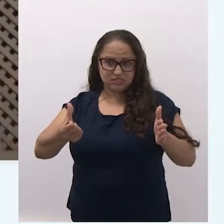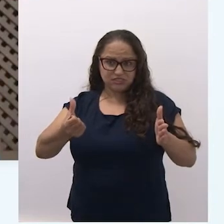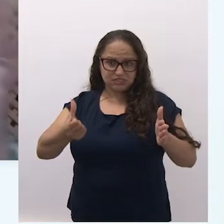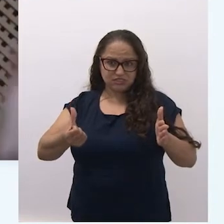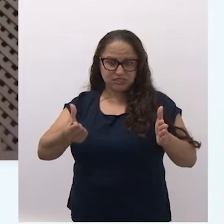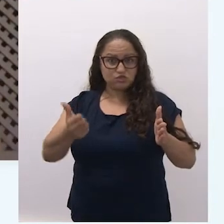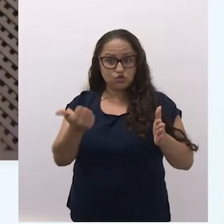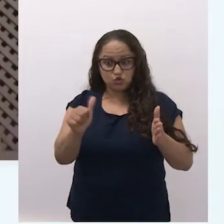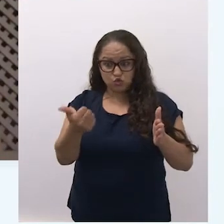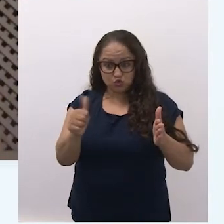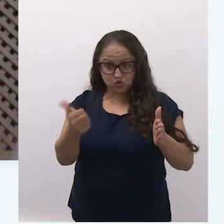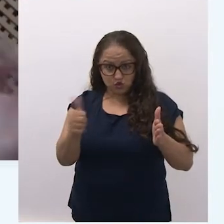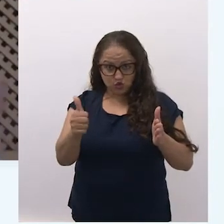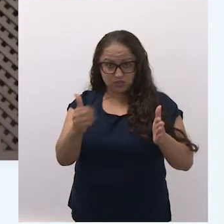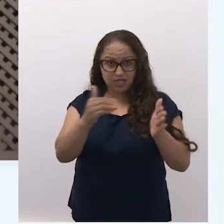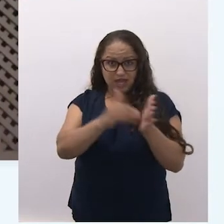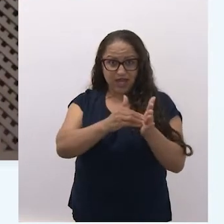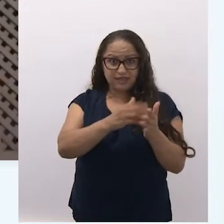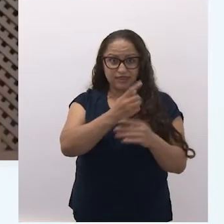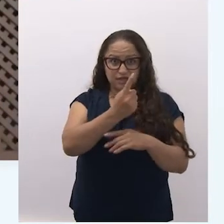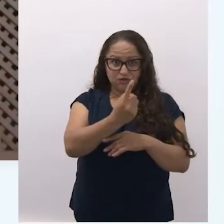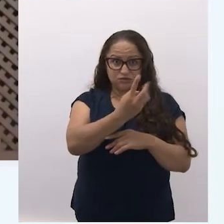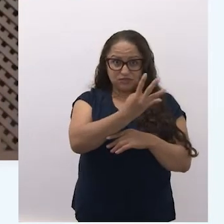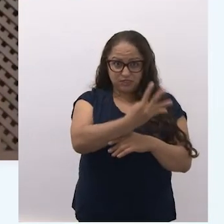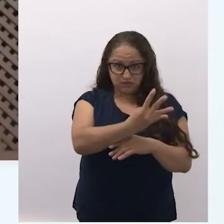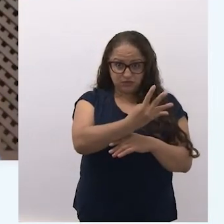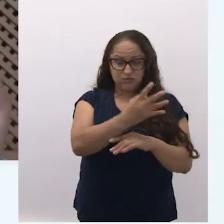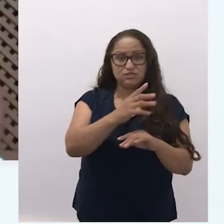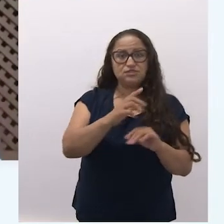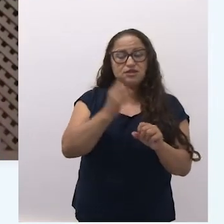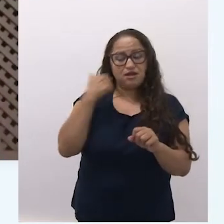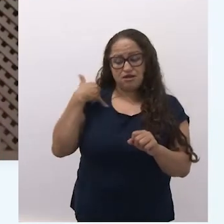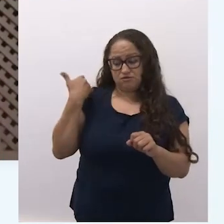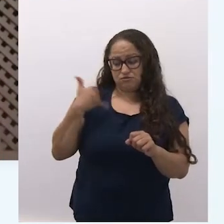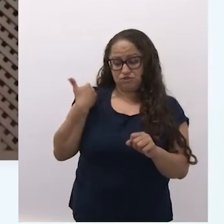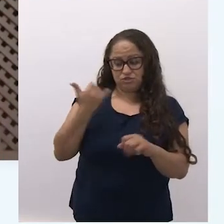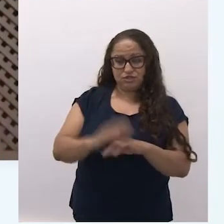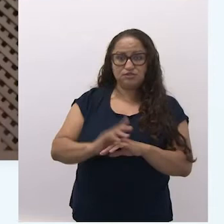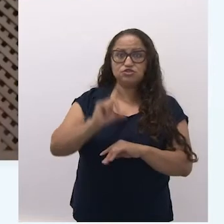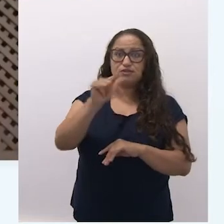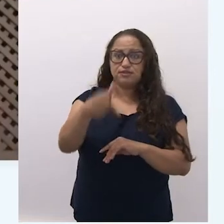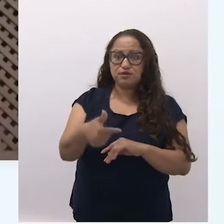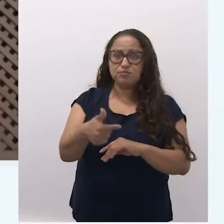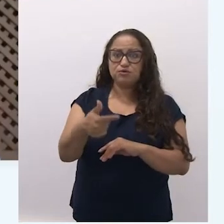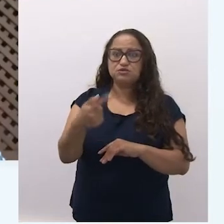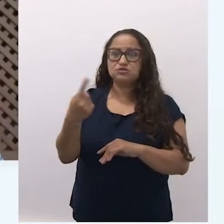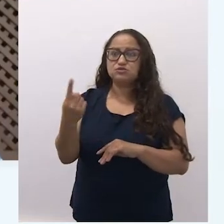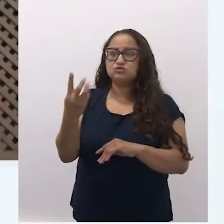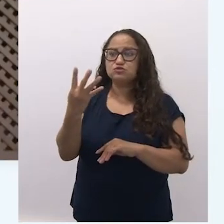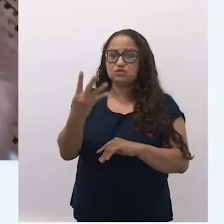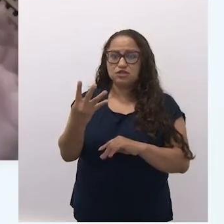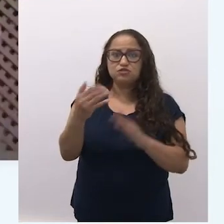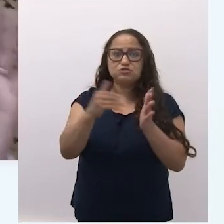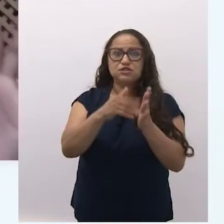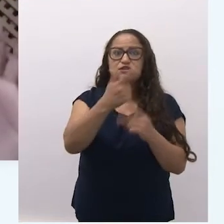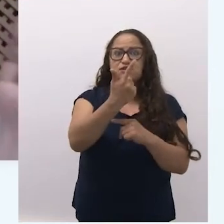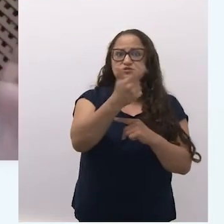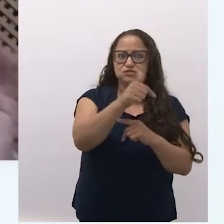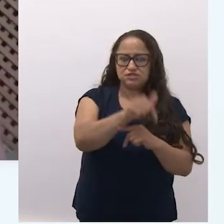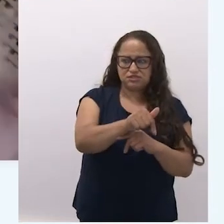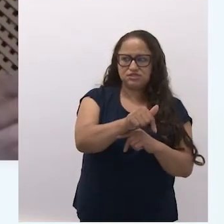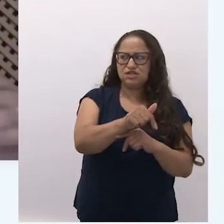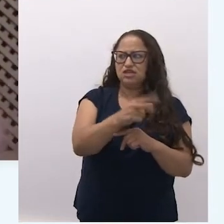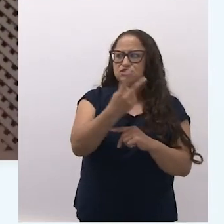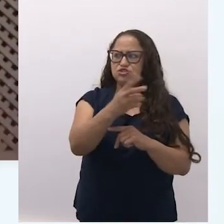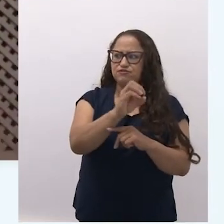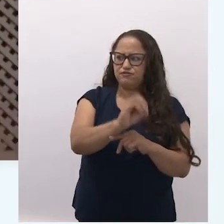dos 11 anos até os 14 anos e depois, né, até os 17, 20 anos,